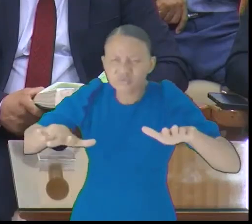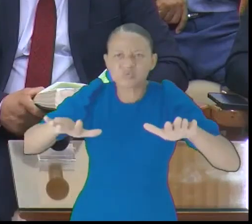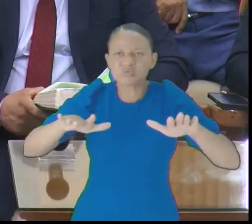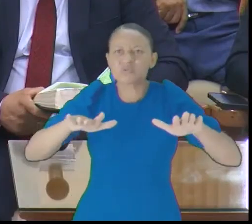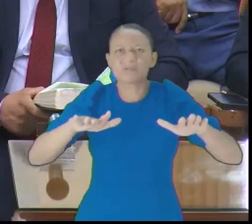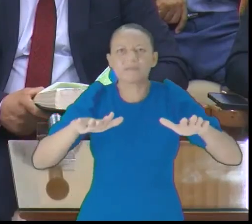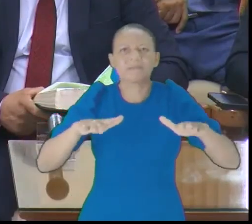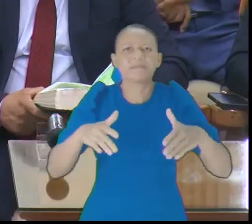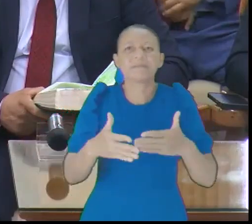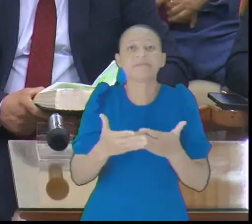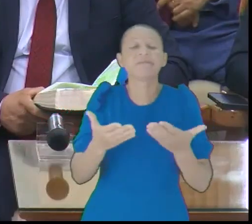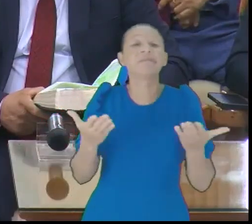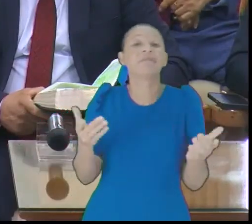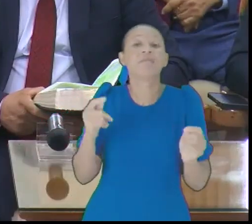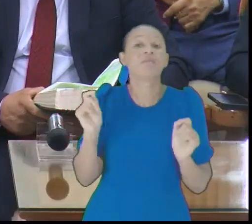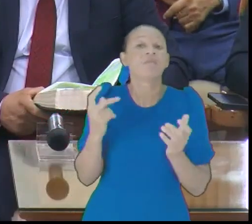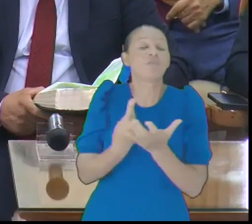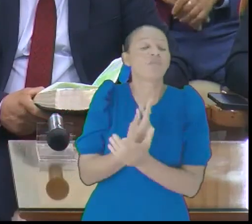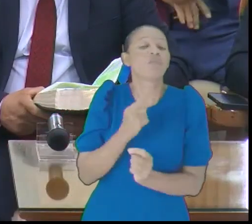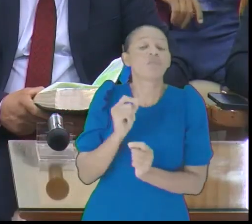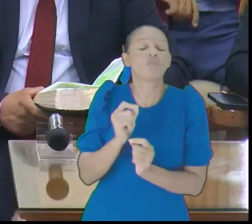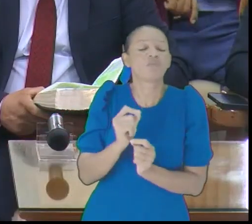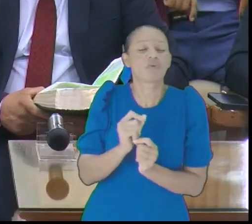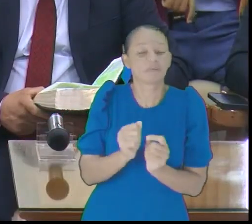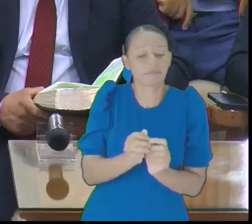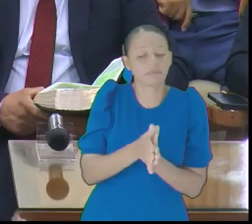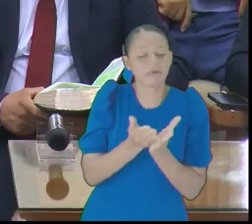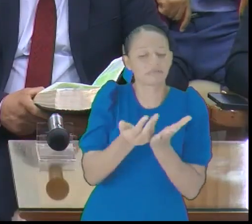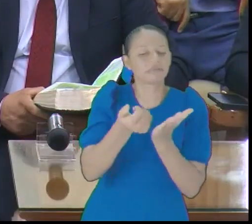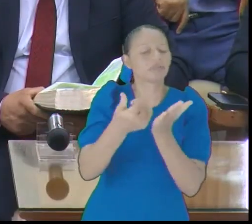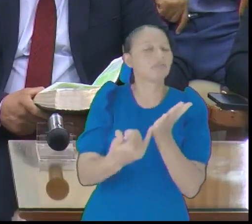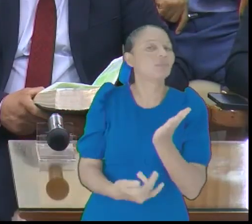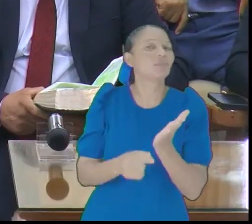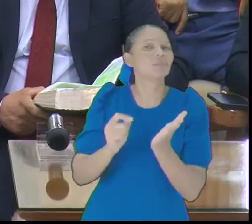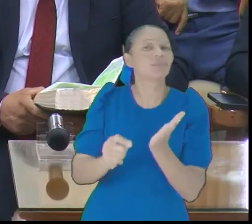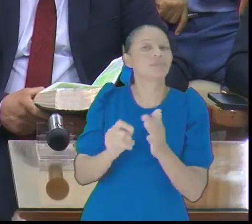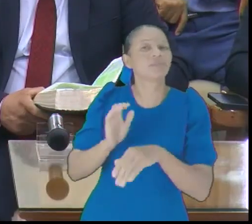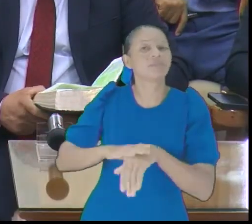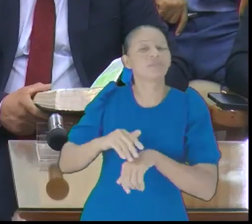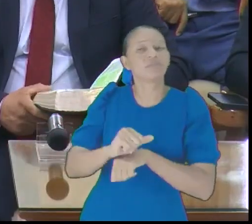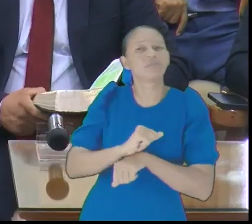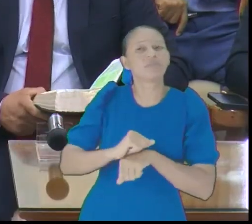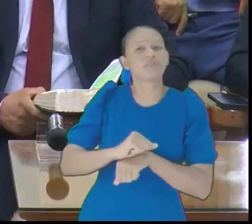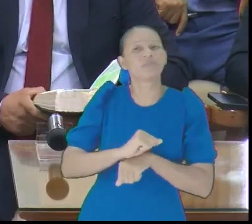Mas o que é que a Bíblia diz que Abraão fez?